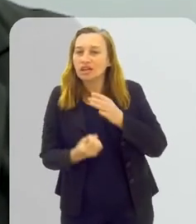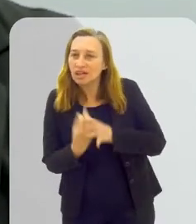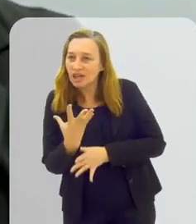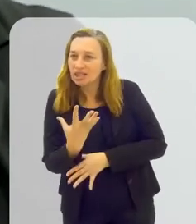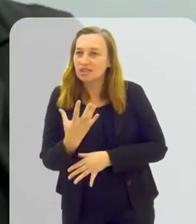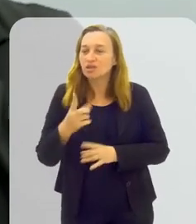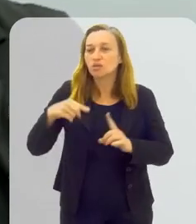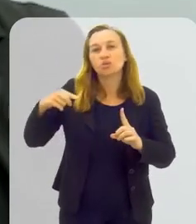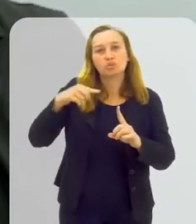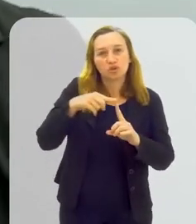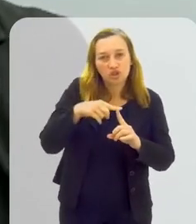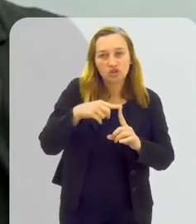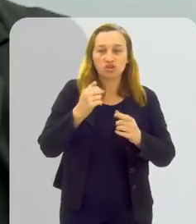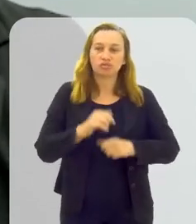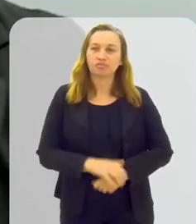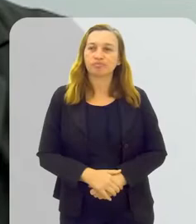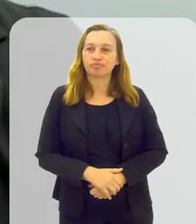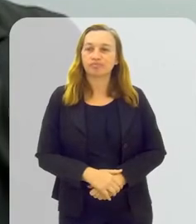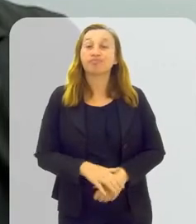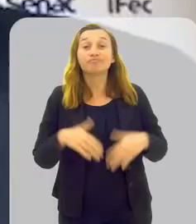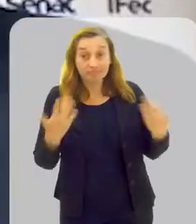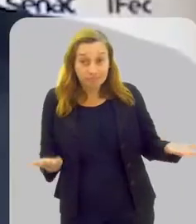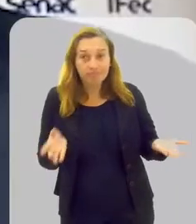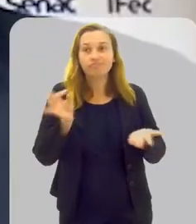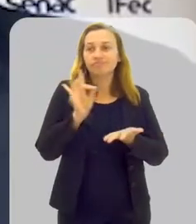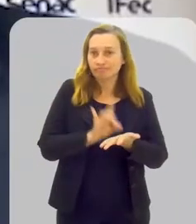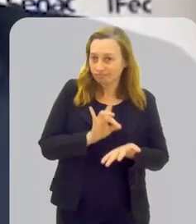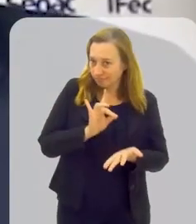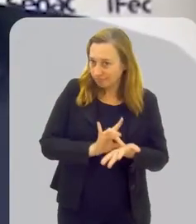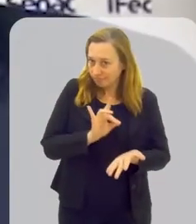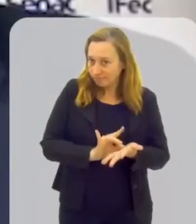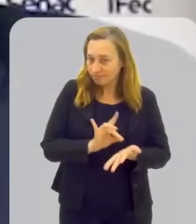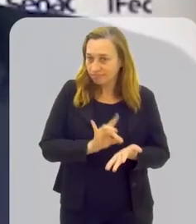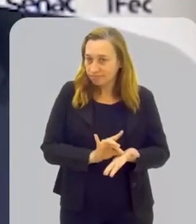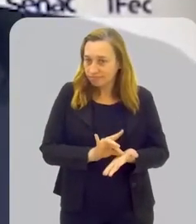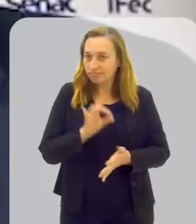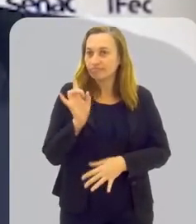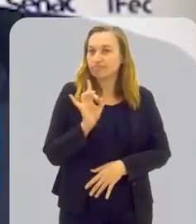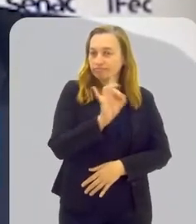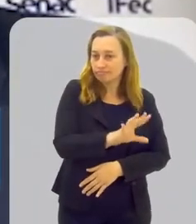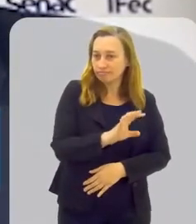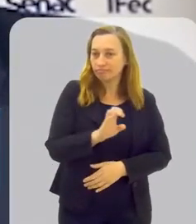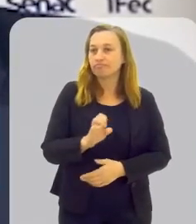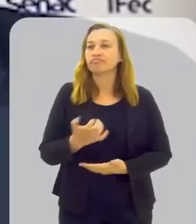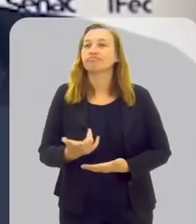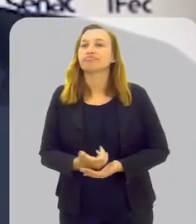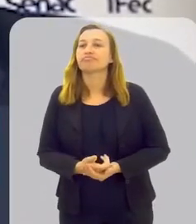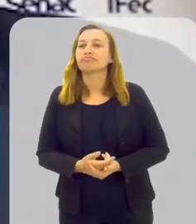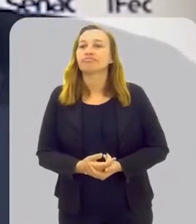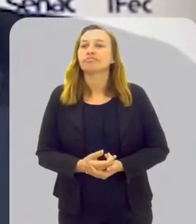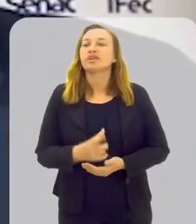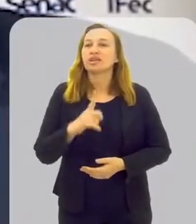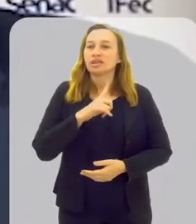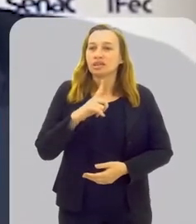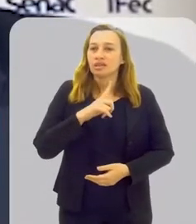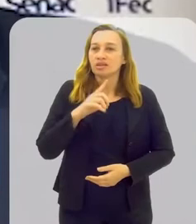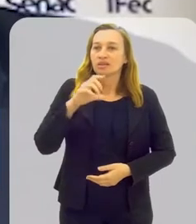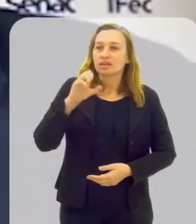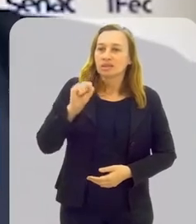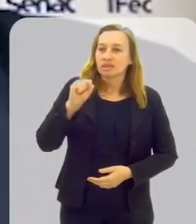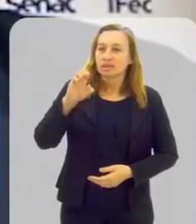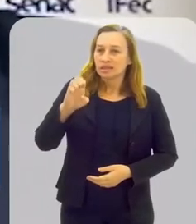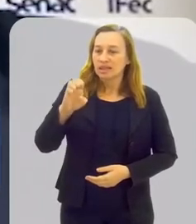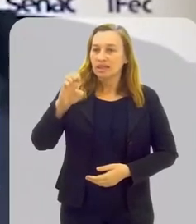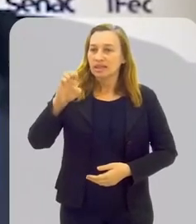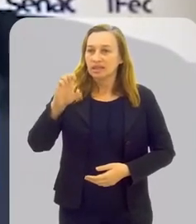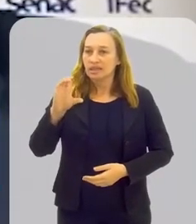a criação e os objetivos do Instituto então é realmente é o último braço executivo do sistema nós temos o Senac e o Sesc